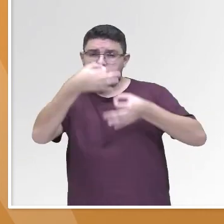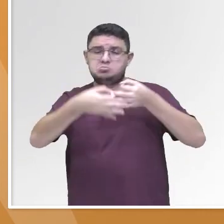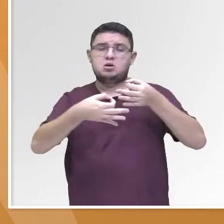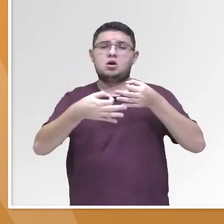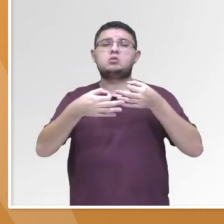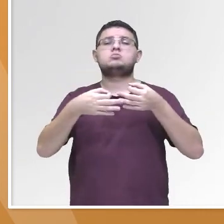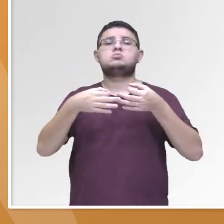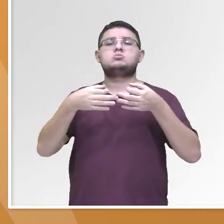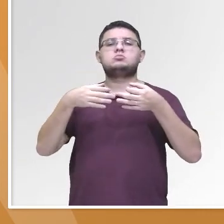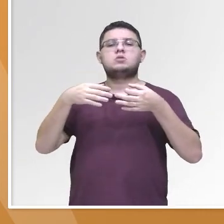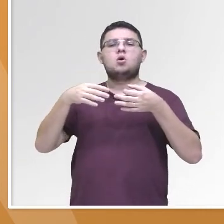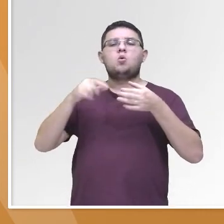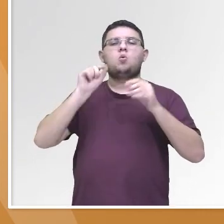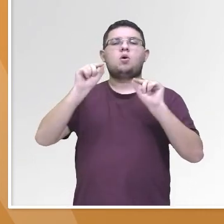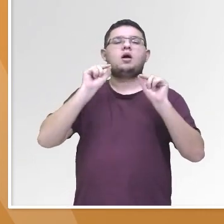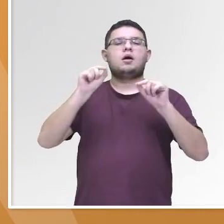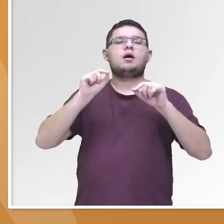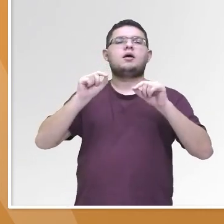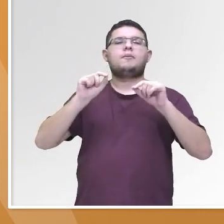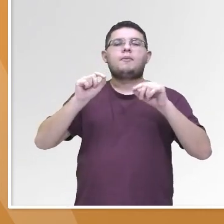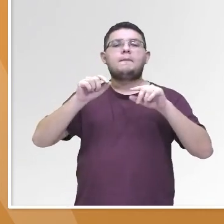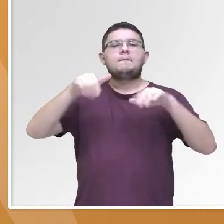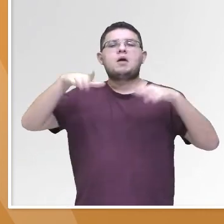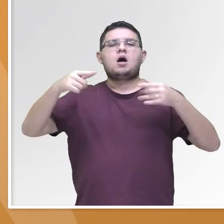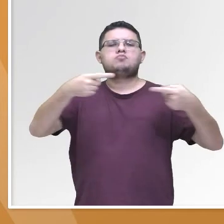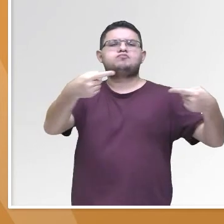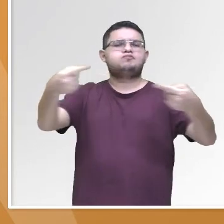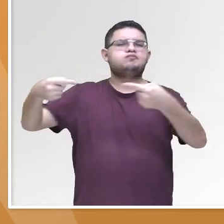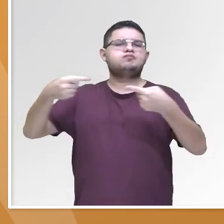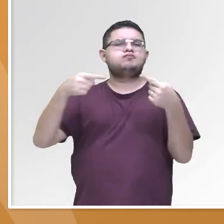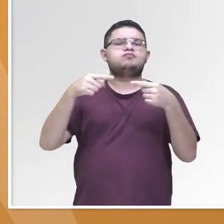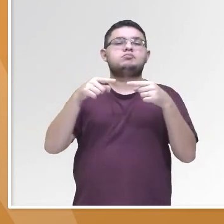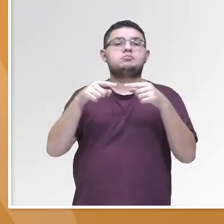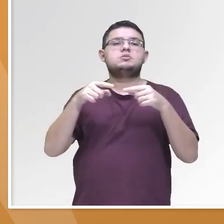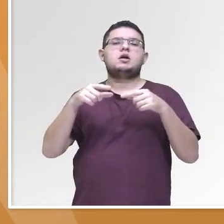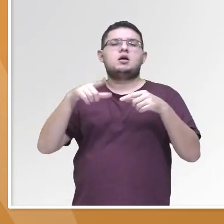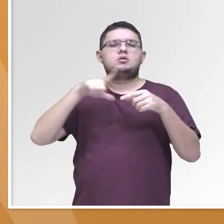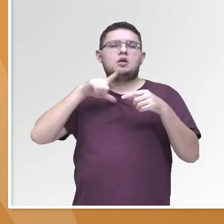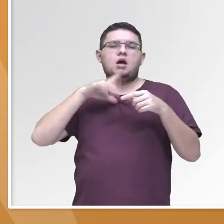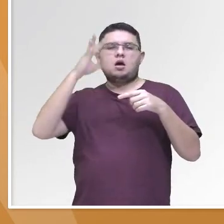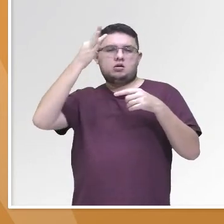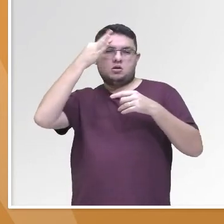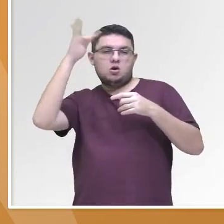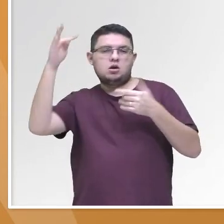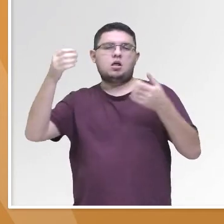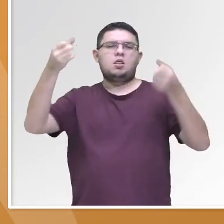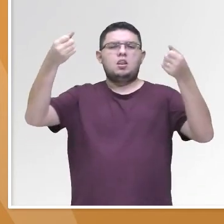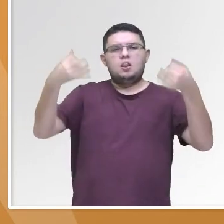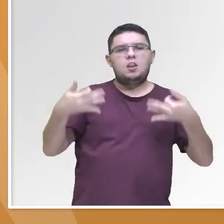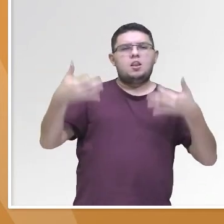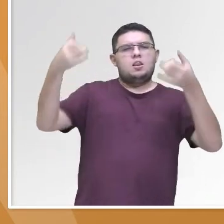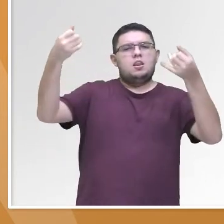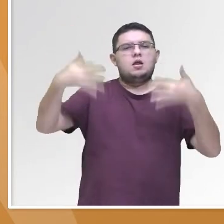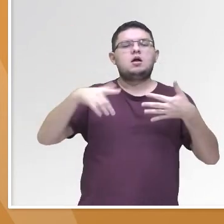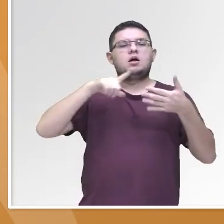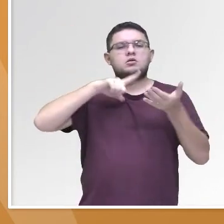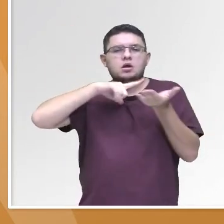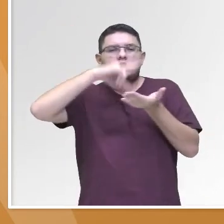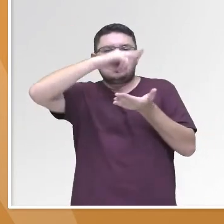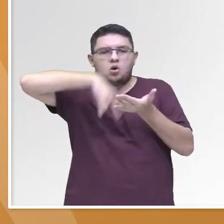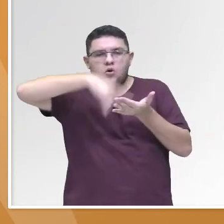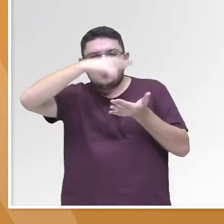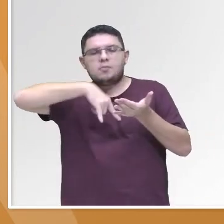porque tudo é muito discutido, é colocado ali na teoria, os documentos são assinados, os documentos